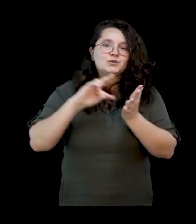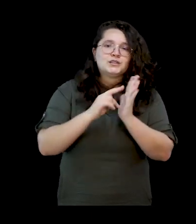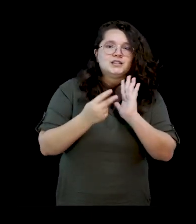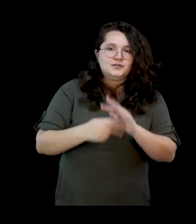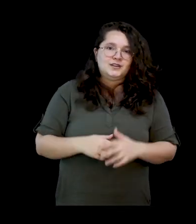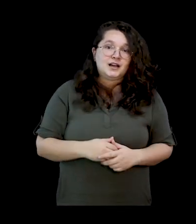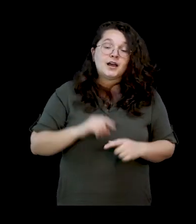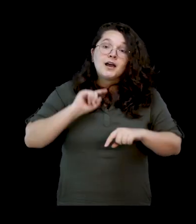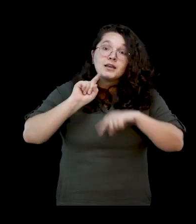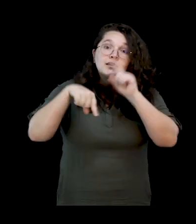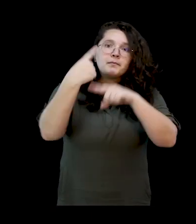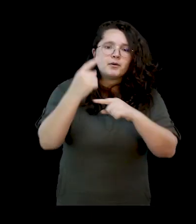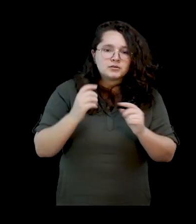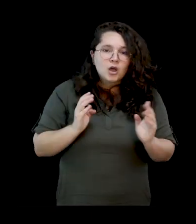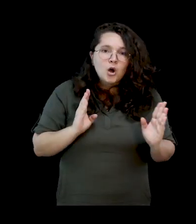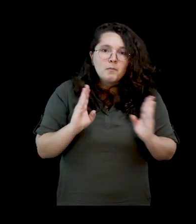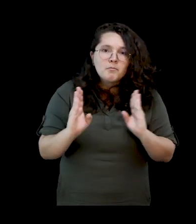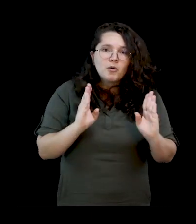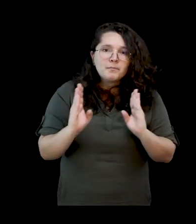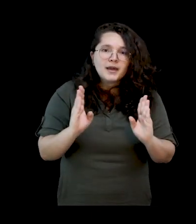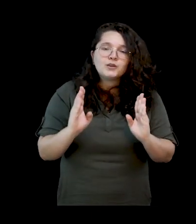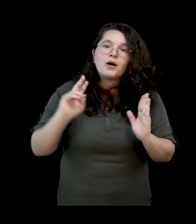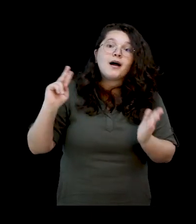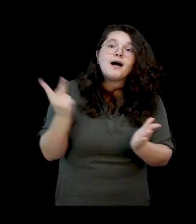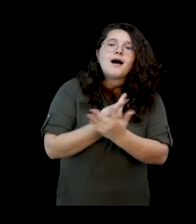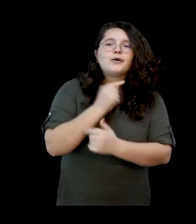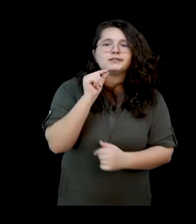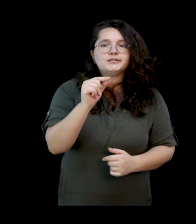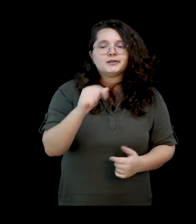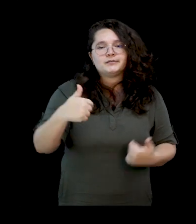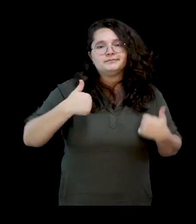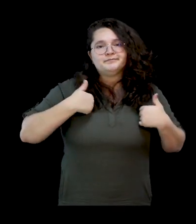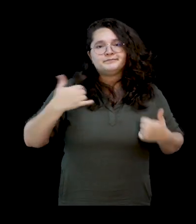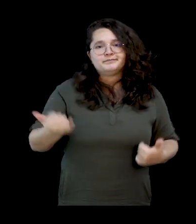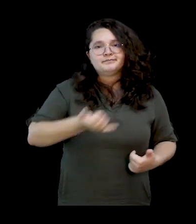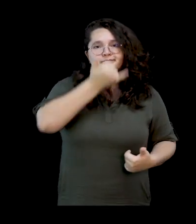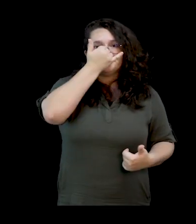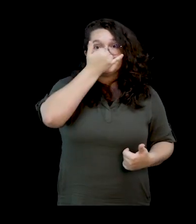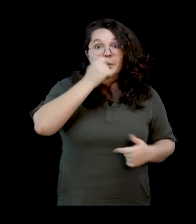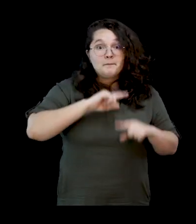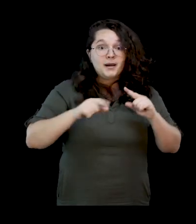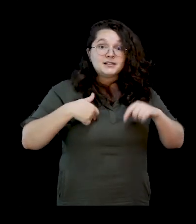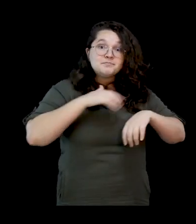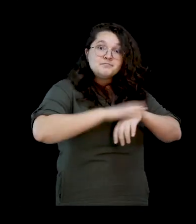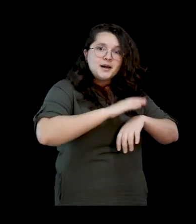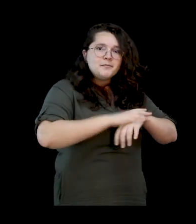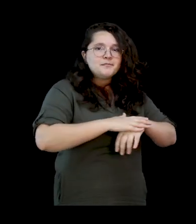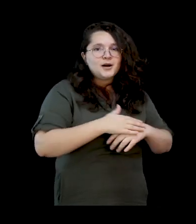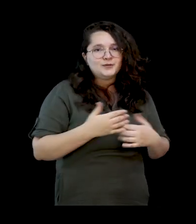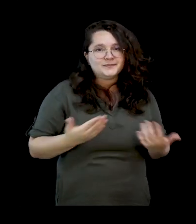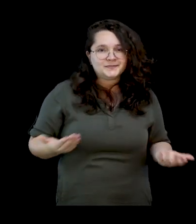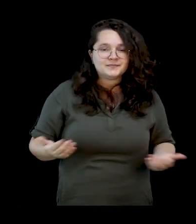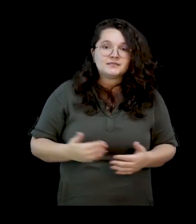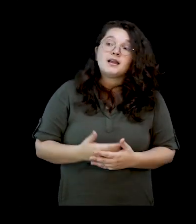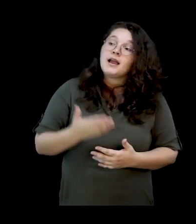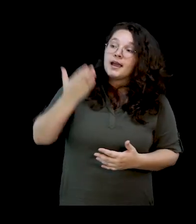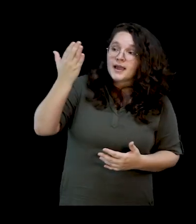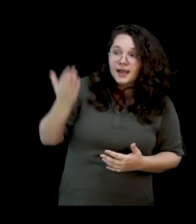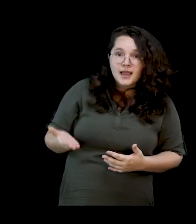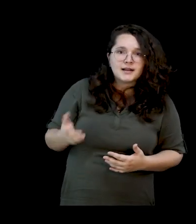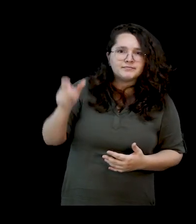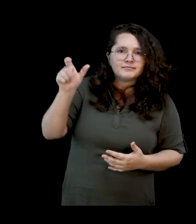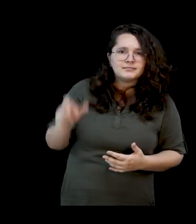não evitamos e a partir de determinado momento, nós somos tomados pelo destino que nós mesmos criamos. Eu acho que é isso